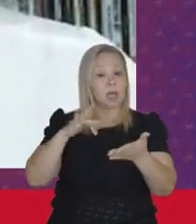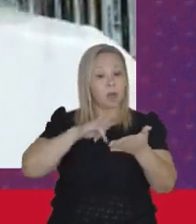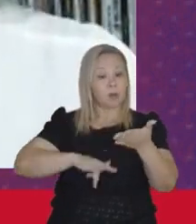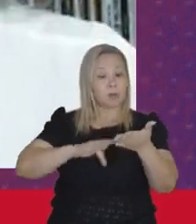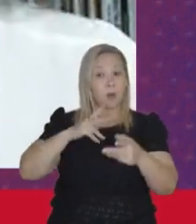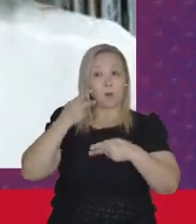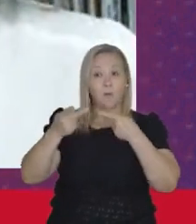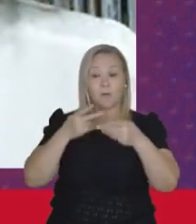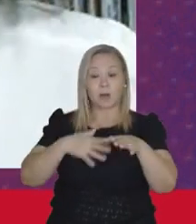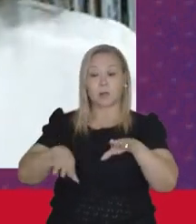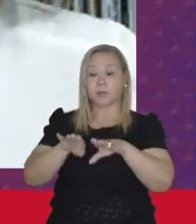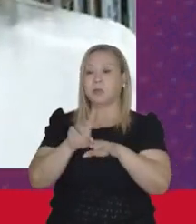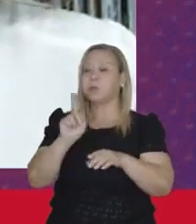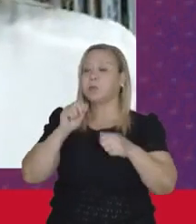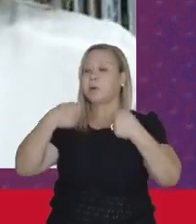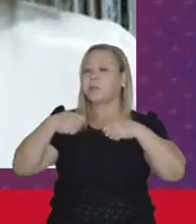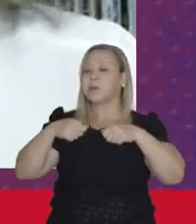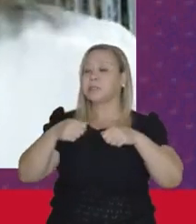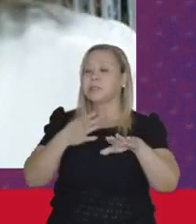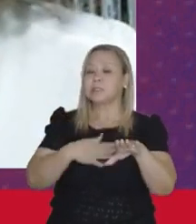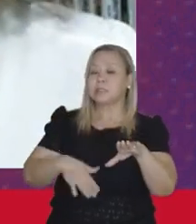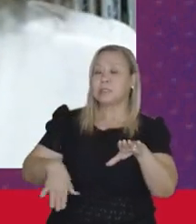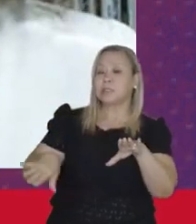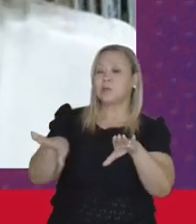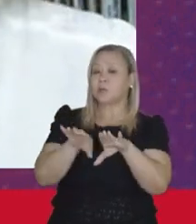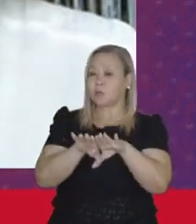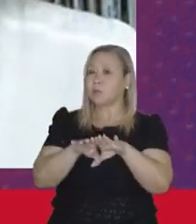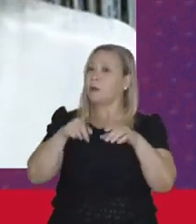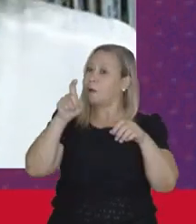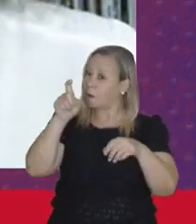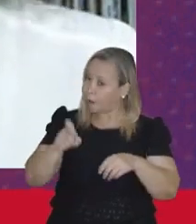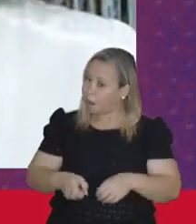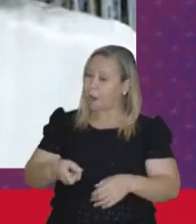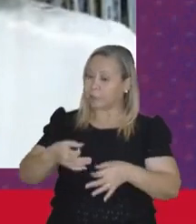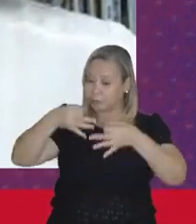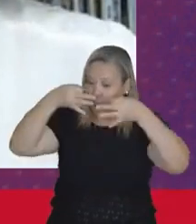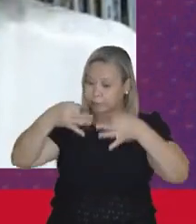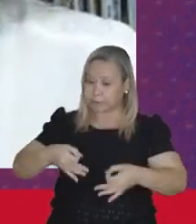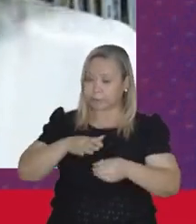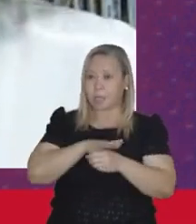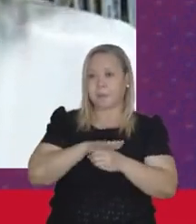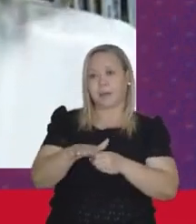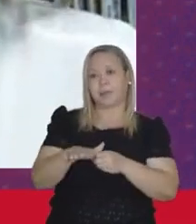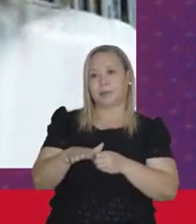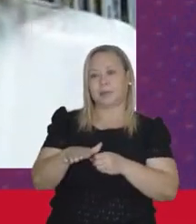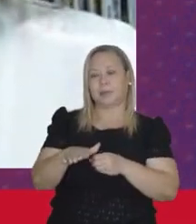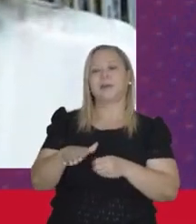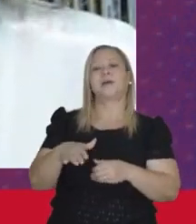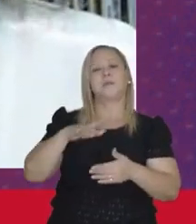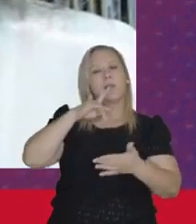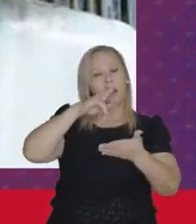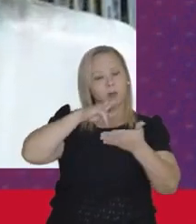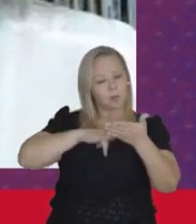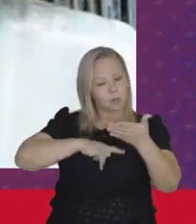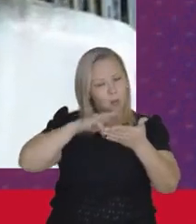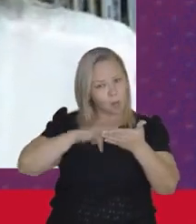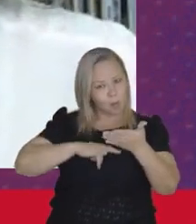não precisaria dizer que a inclusão é plena, porque toda inclusão deve ser plena. Mas a Convenção reforça